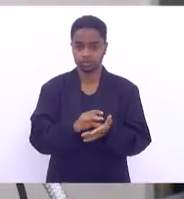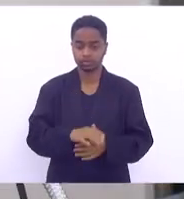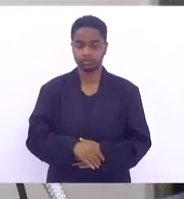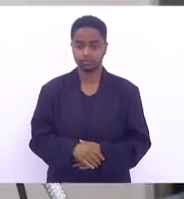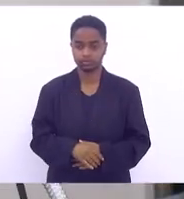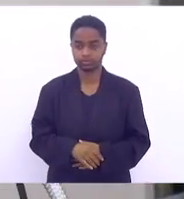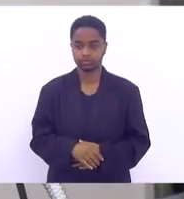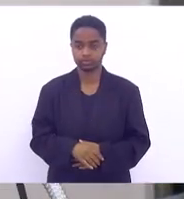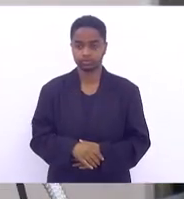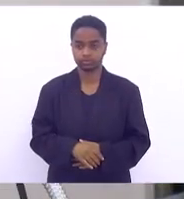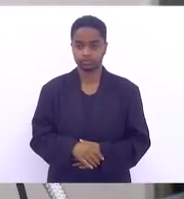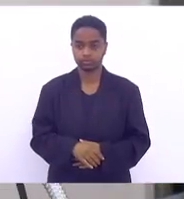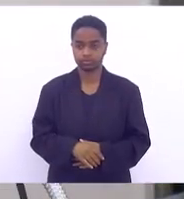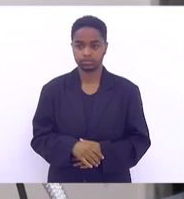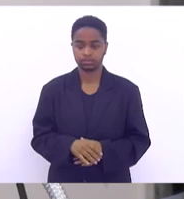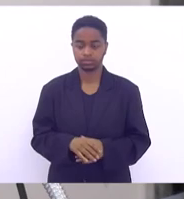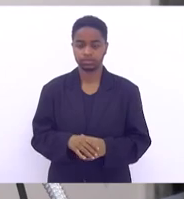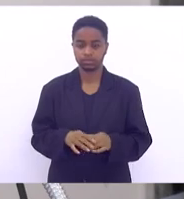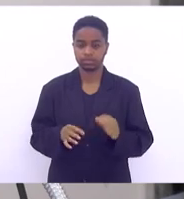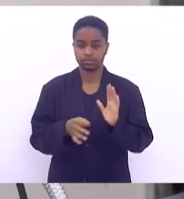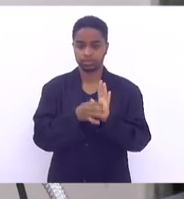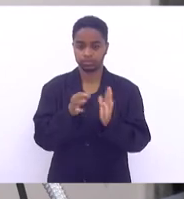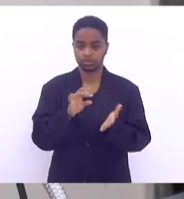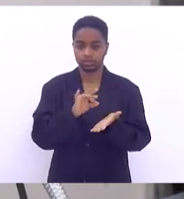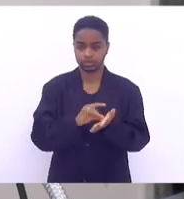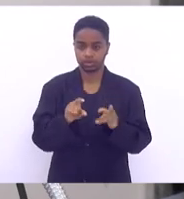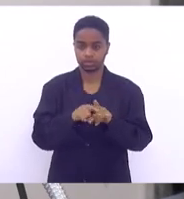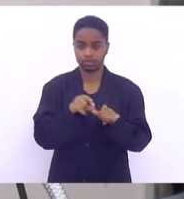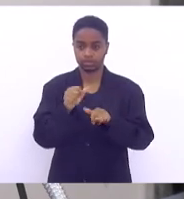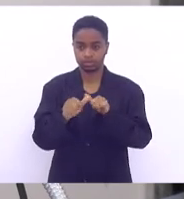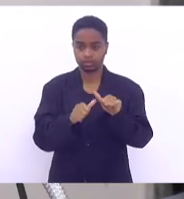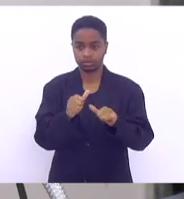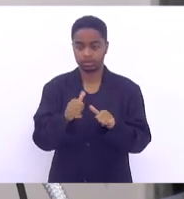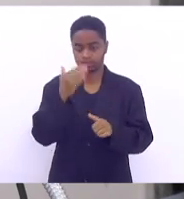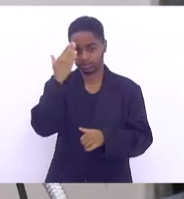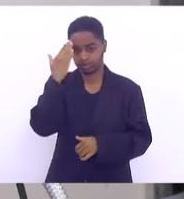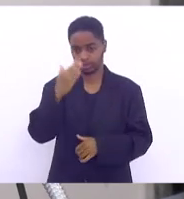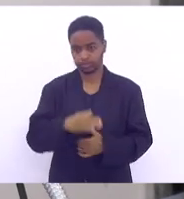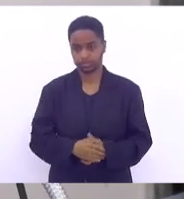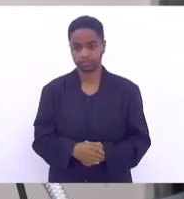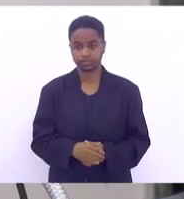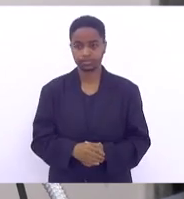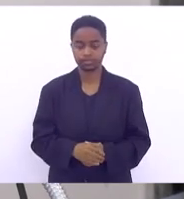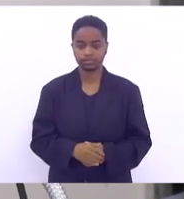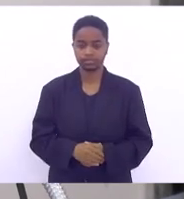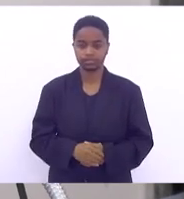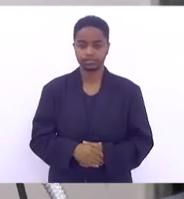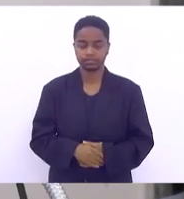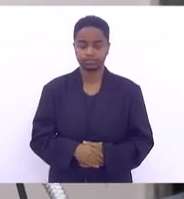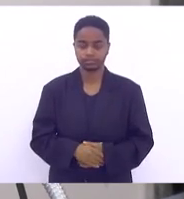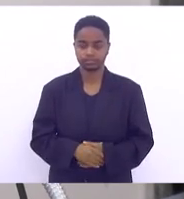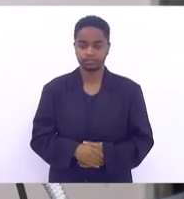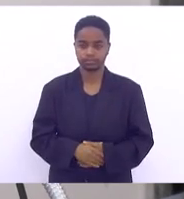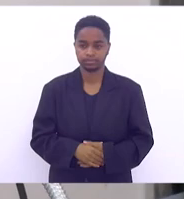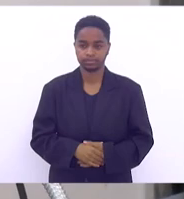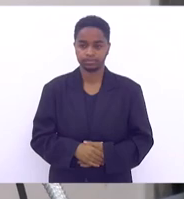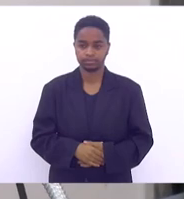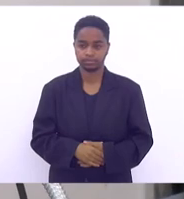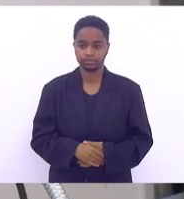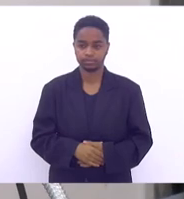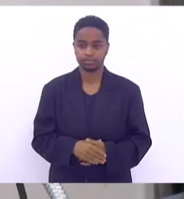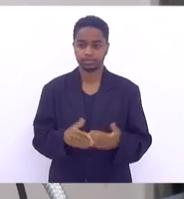Os pareceres originais e alterados. Bem observado, deputado Luiz Paulo. Obrigado.